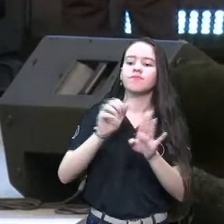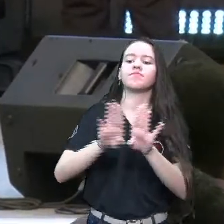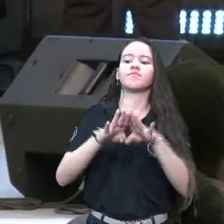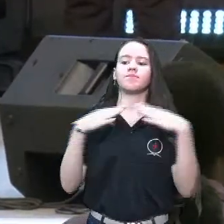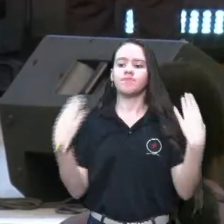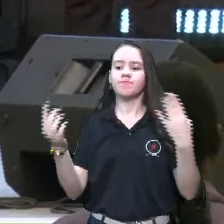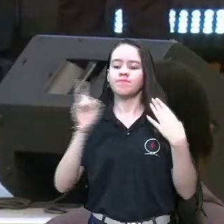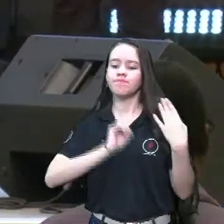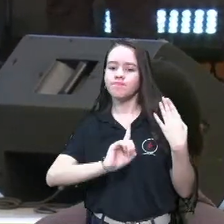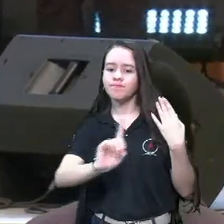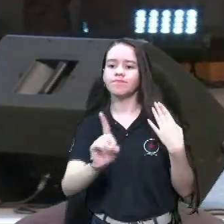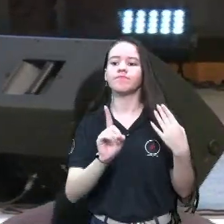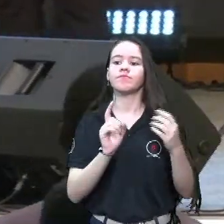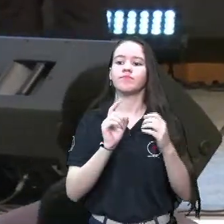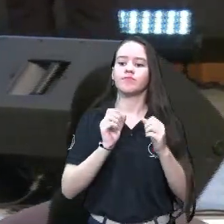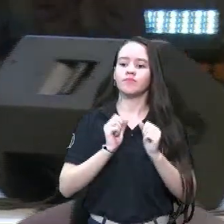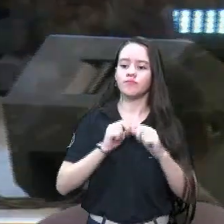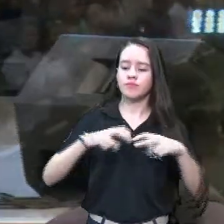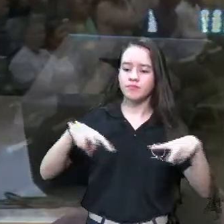com ele.